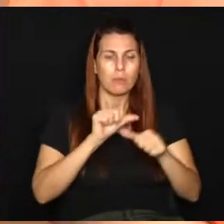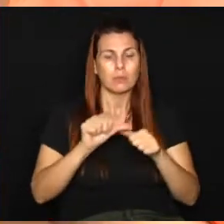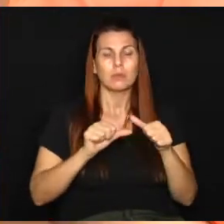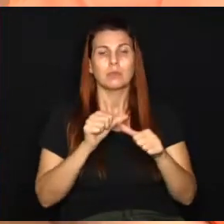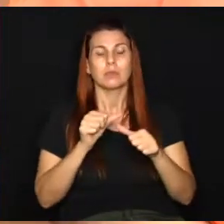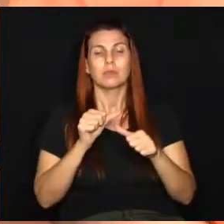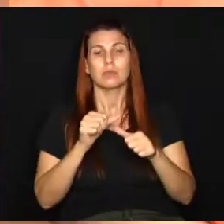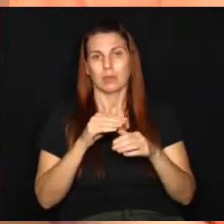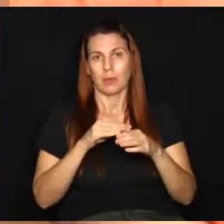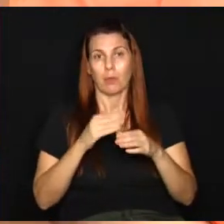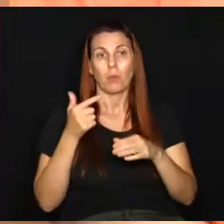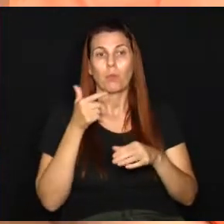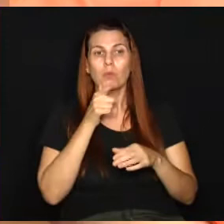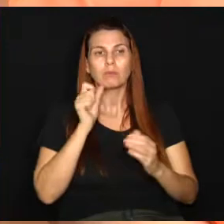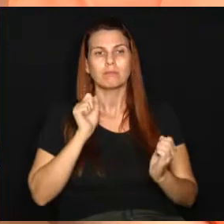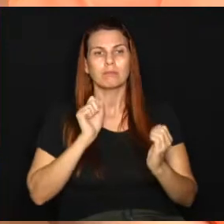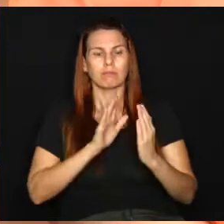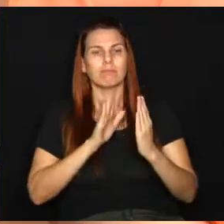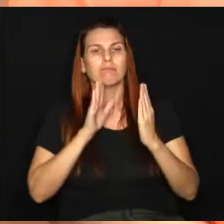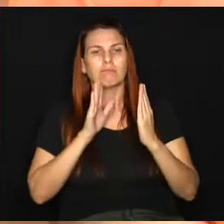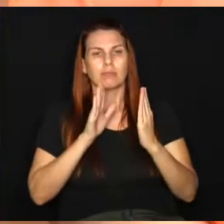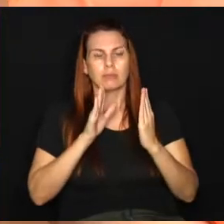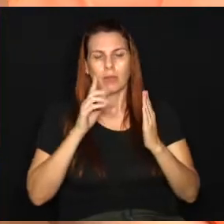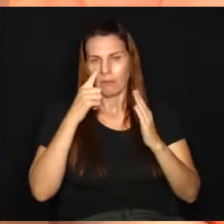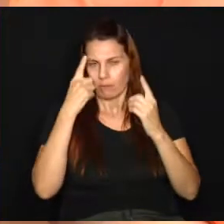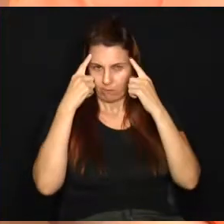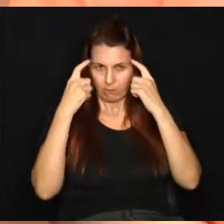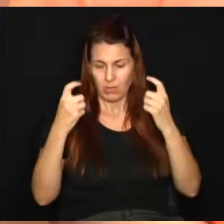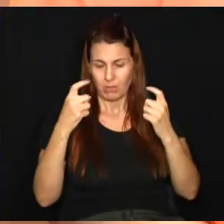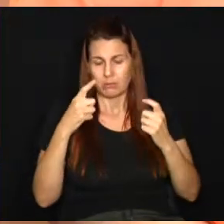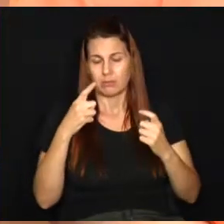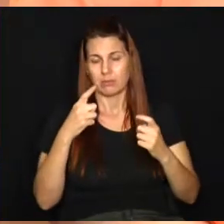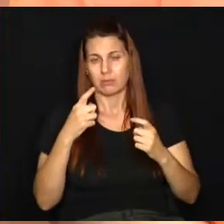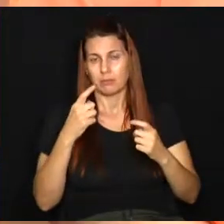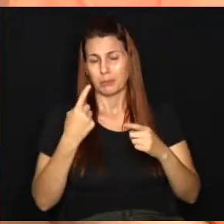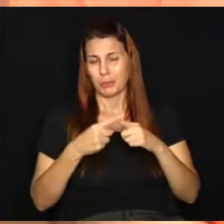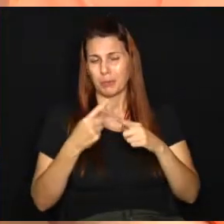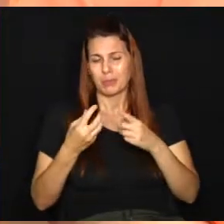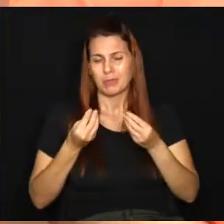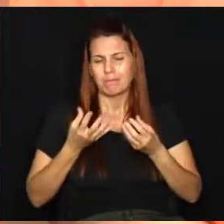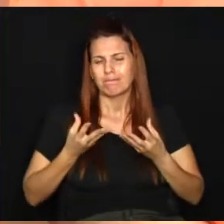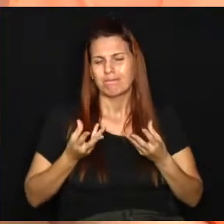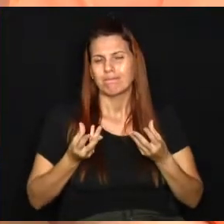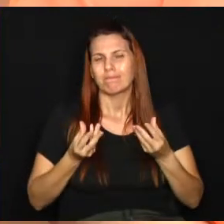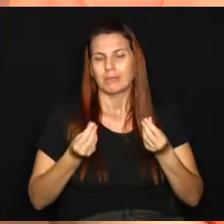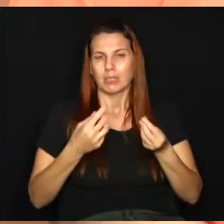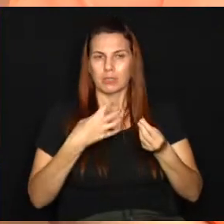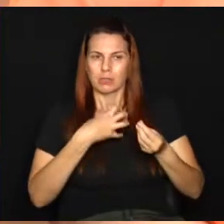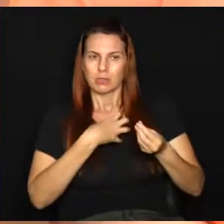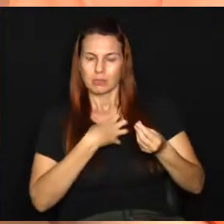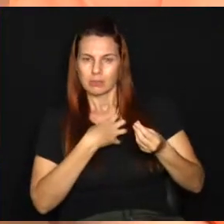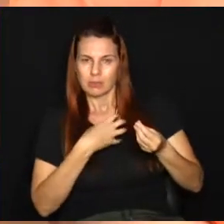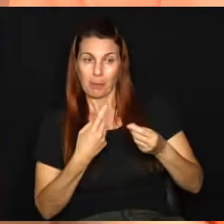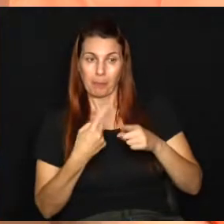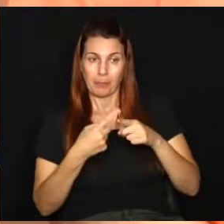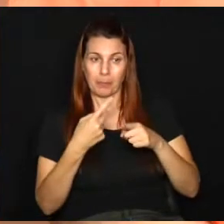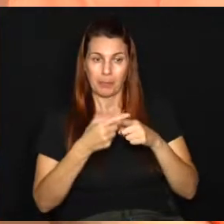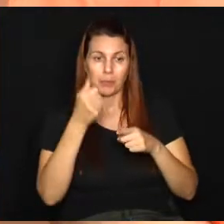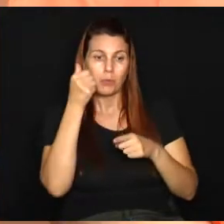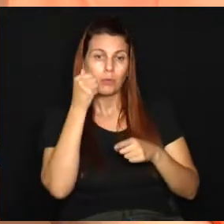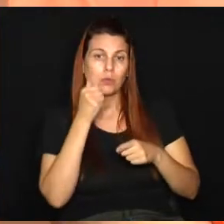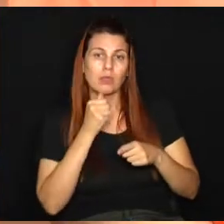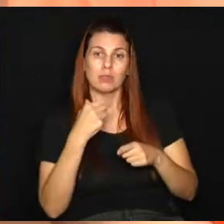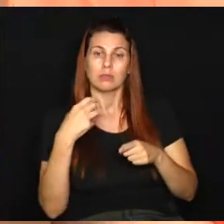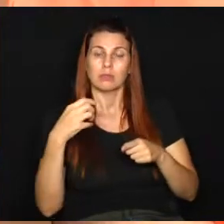as delicadezas que esse tipo de violência exige, porque quando a gente está falando de mulheres que passam por uma série